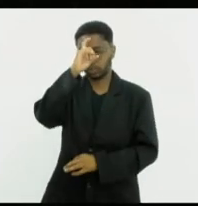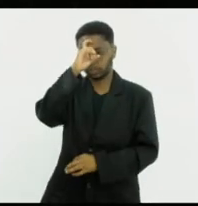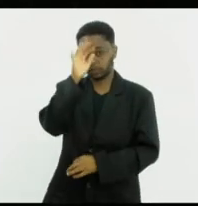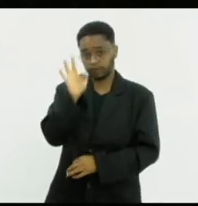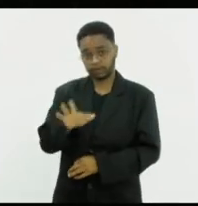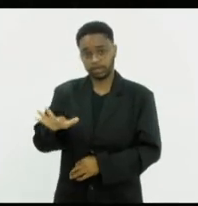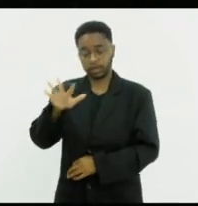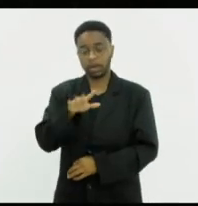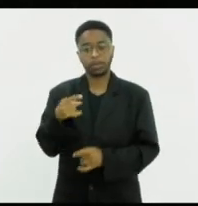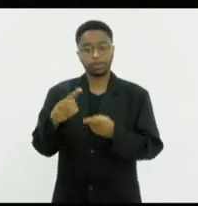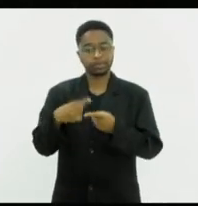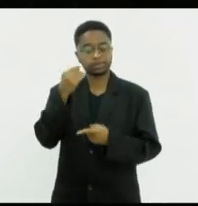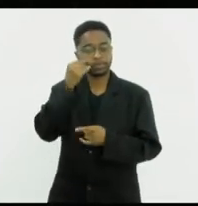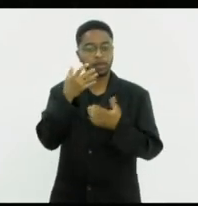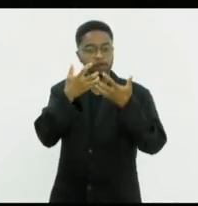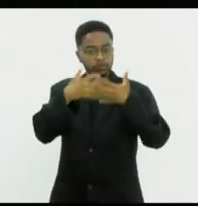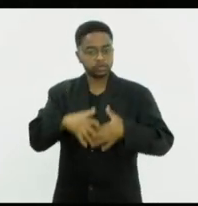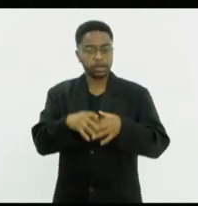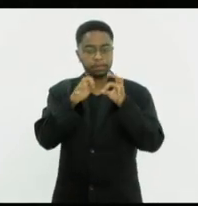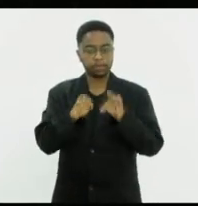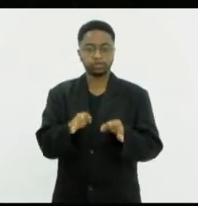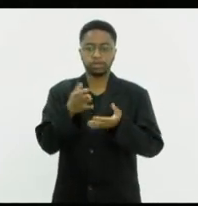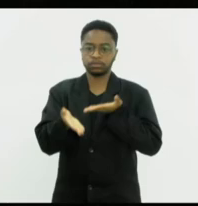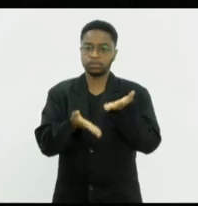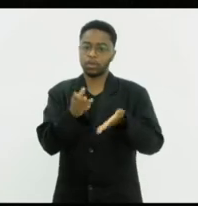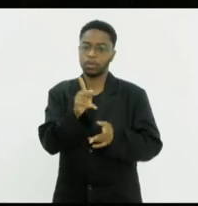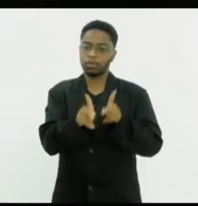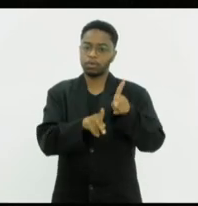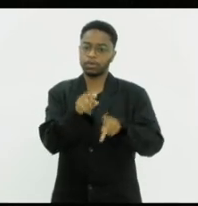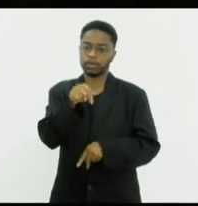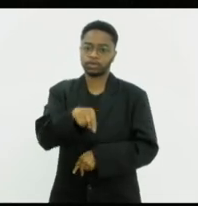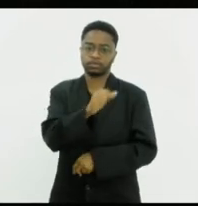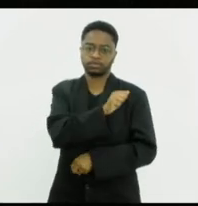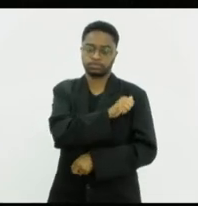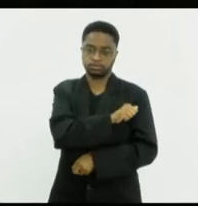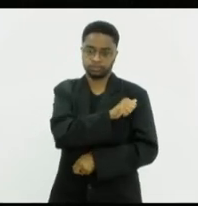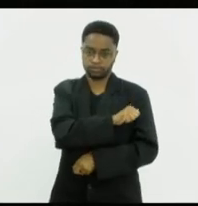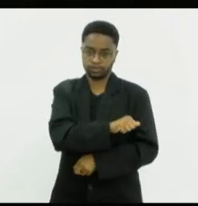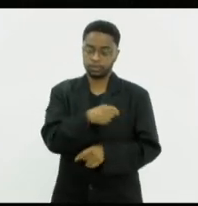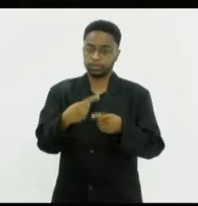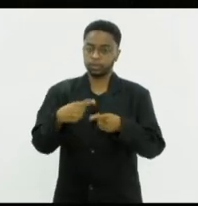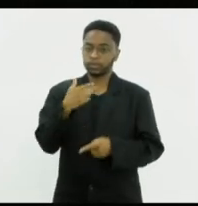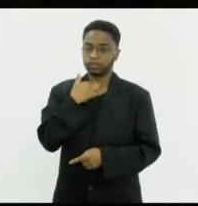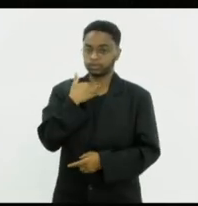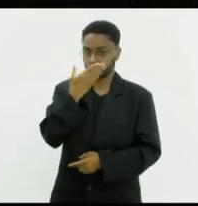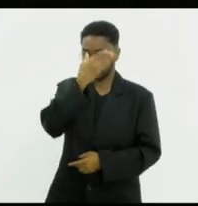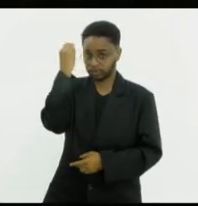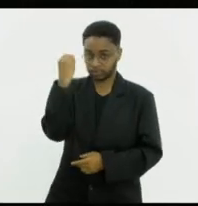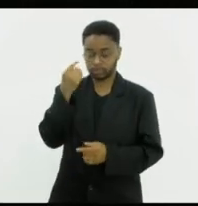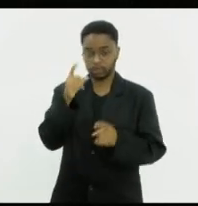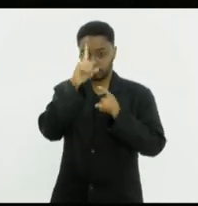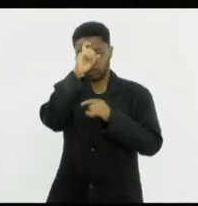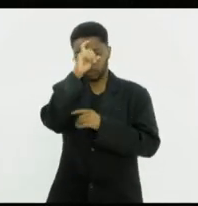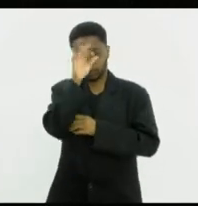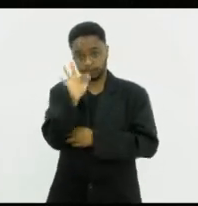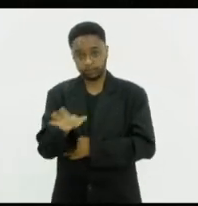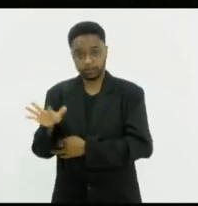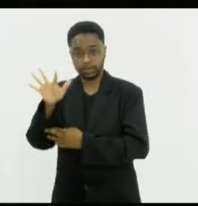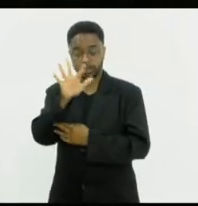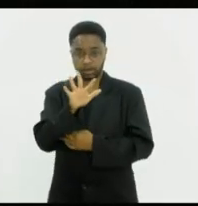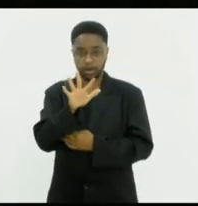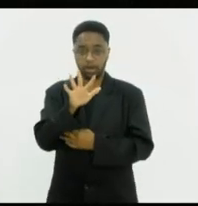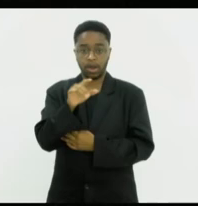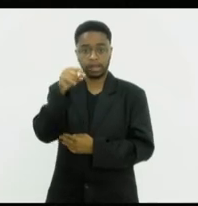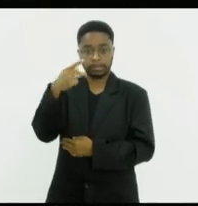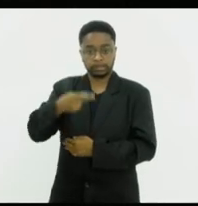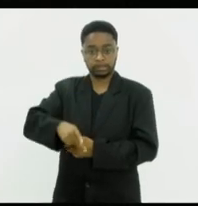para funcionar, para atender a população do nosso estado. Nós não podemos esquecer que os hospitais federais estão no estado